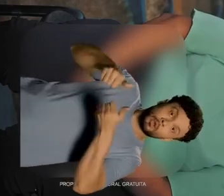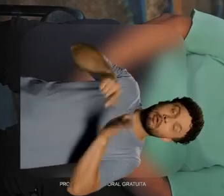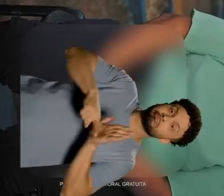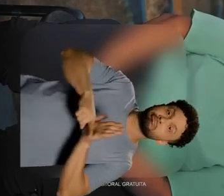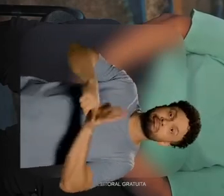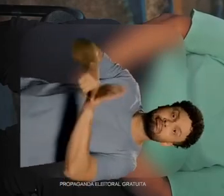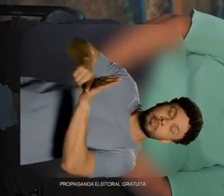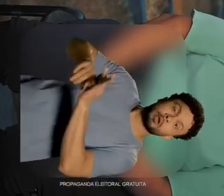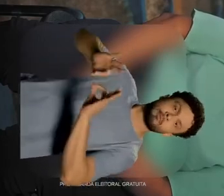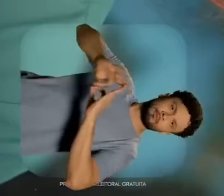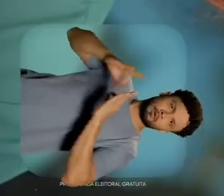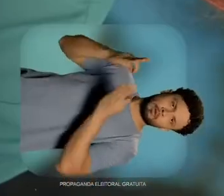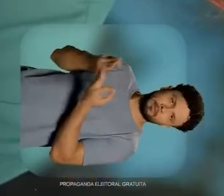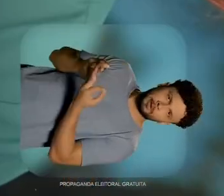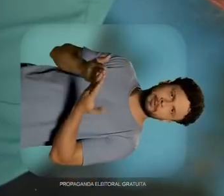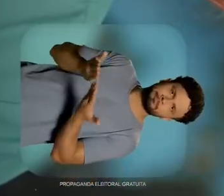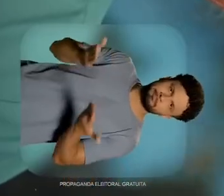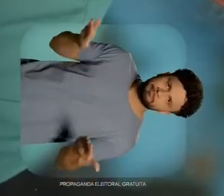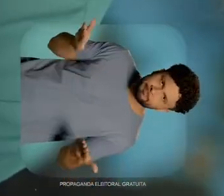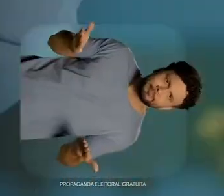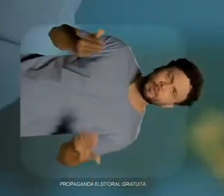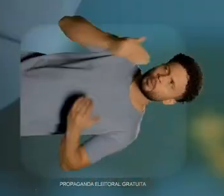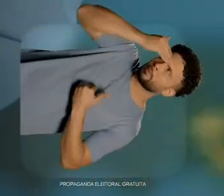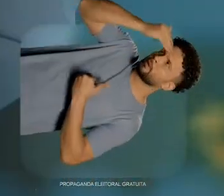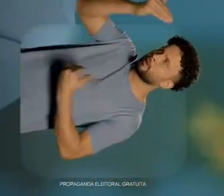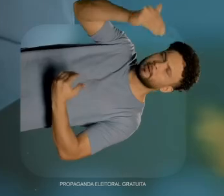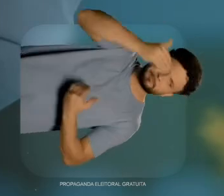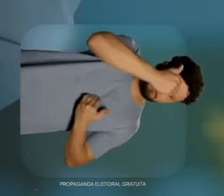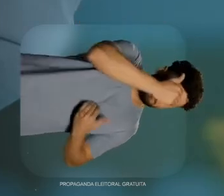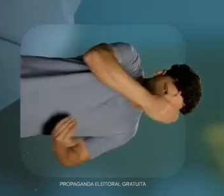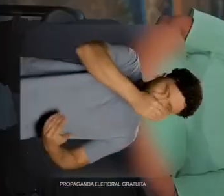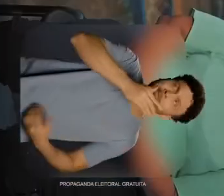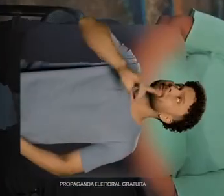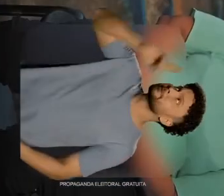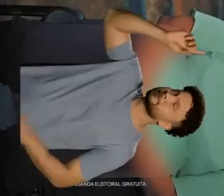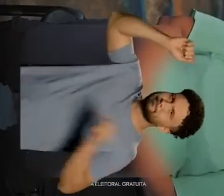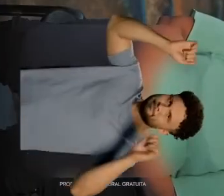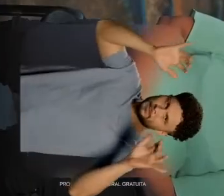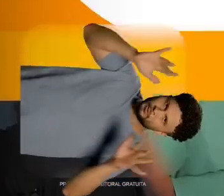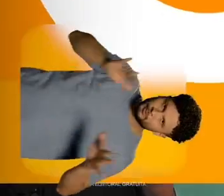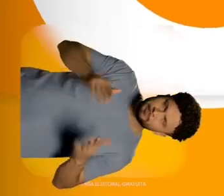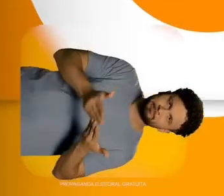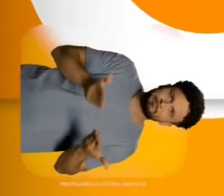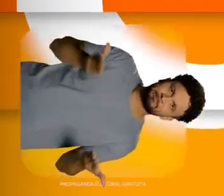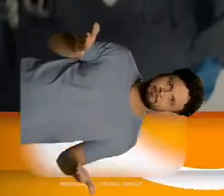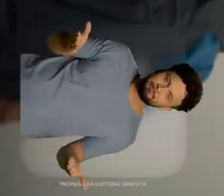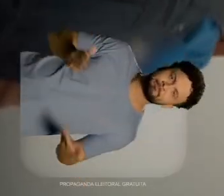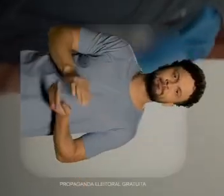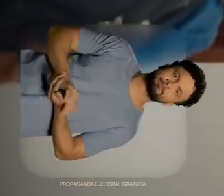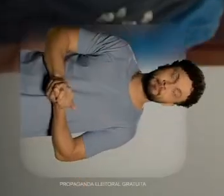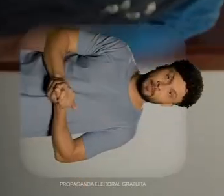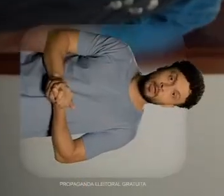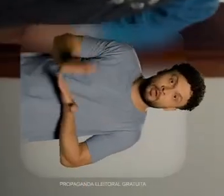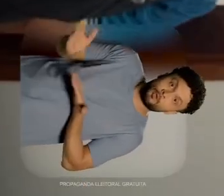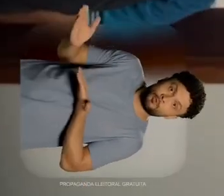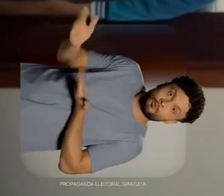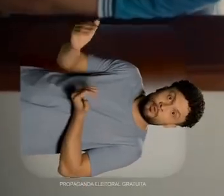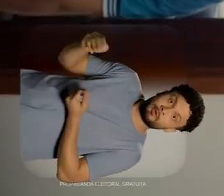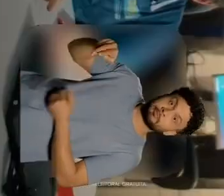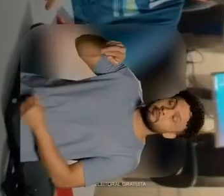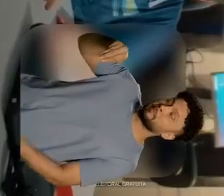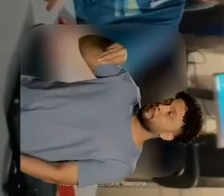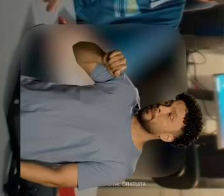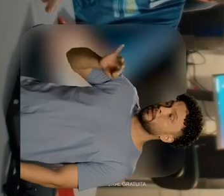também condições para todas as famílias. Sim. Obrigado, Miriam. Muito obrigado, Vanessa. Que Deus abençoe vocês. O jovem Matheus é